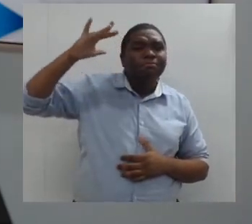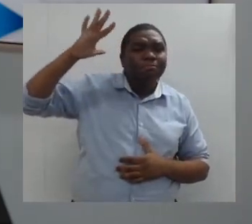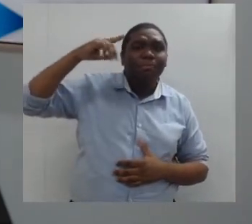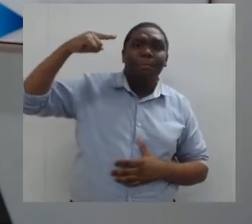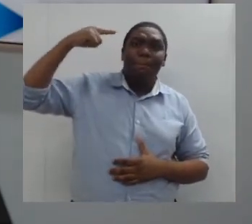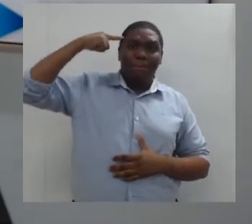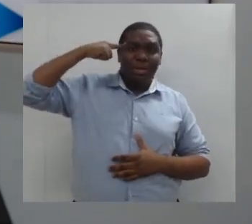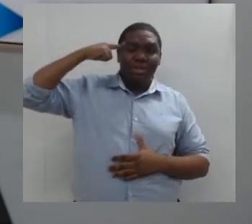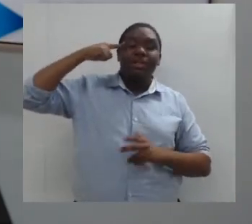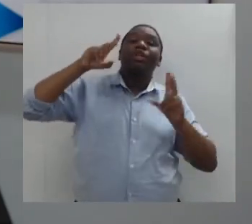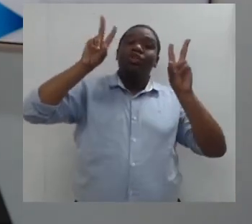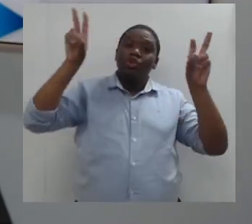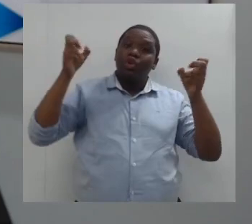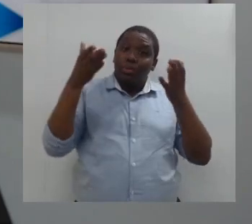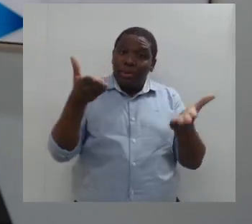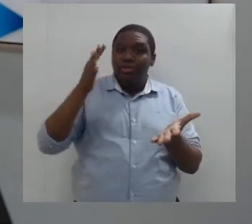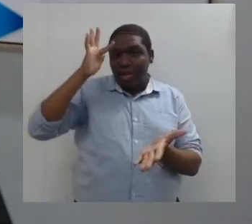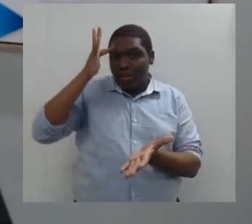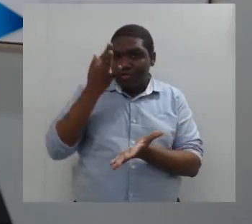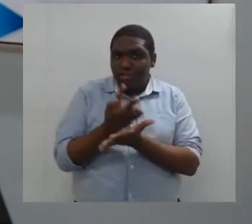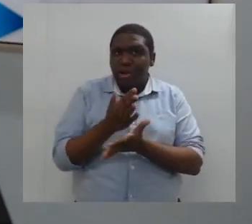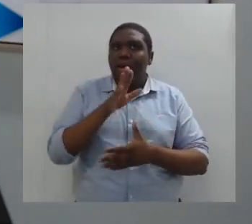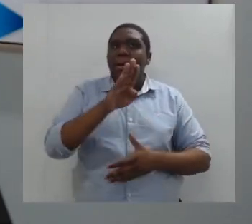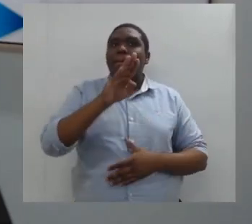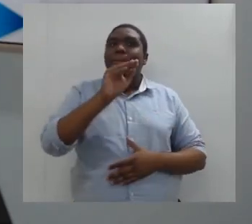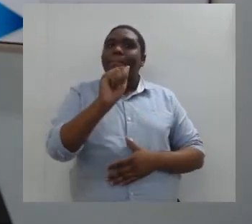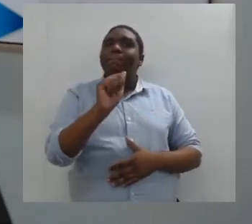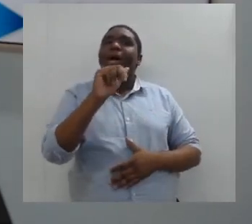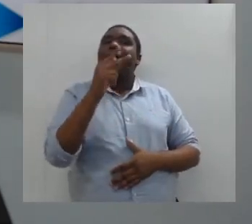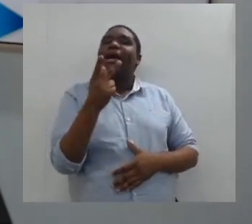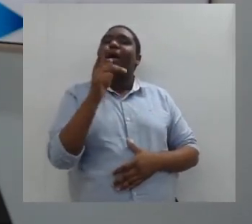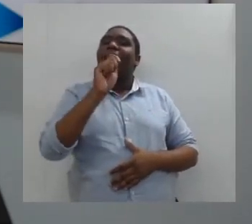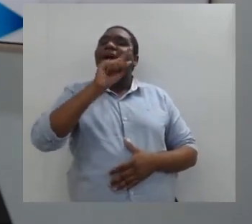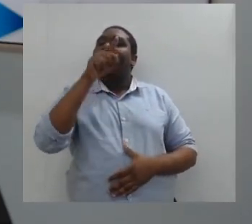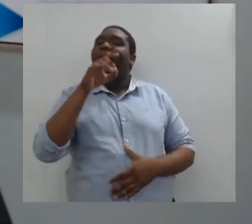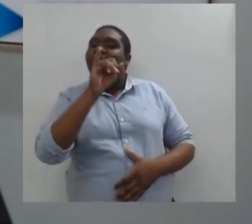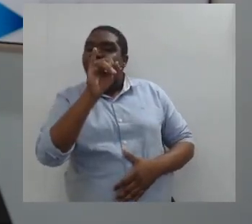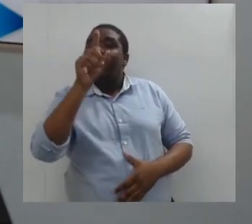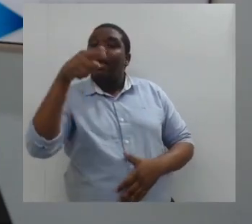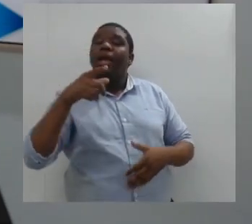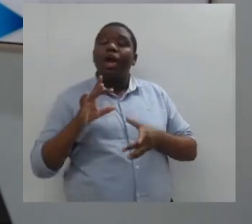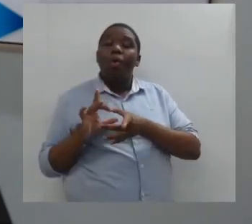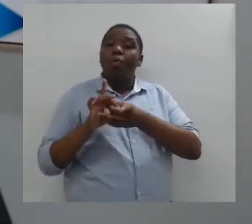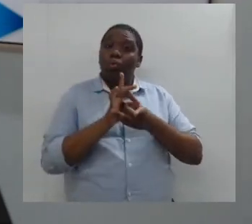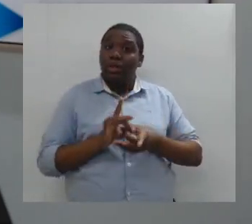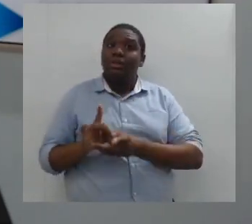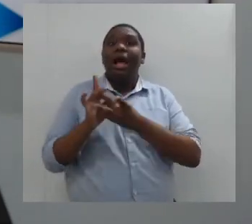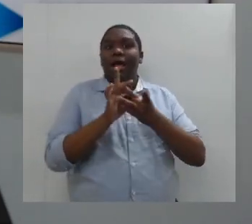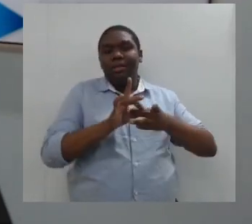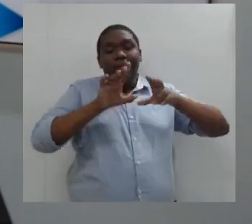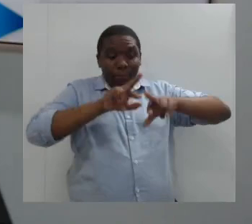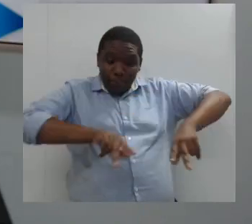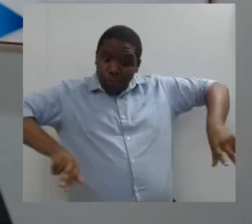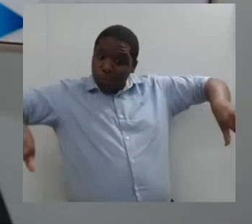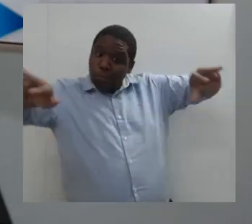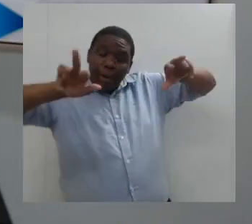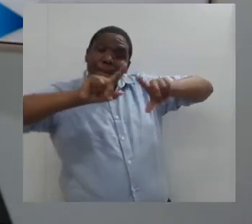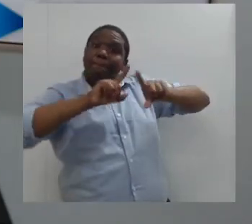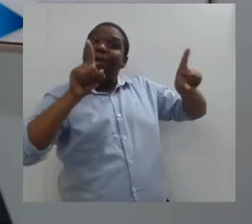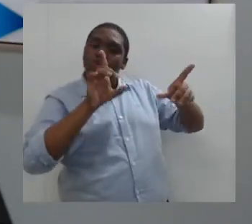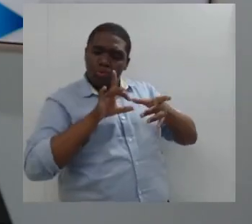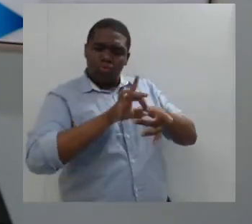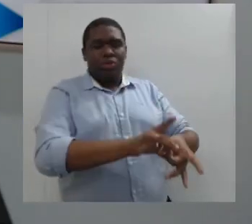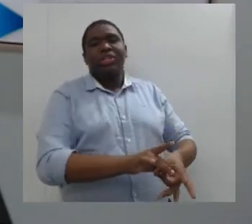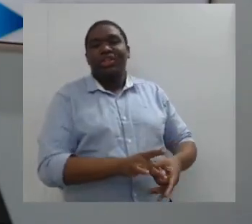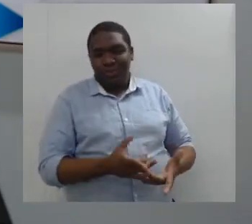esse princípio da fé Bahá'í, a unidade na diversidade. Unidade na